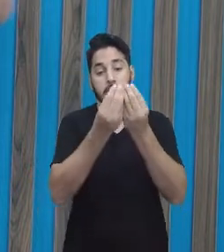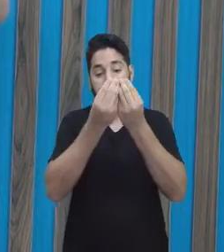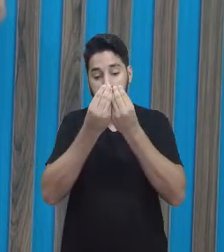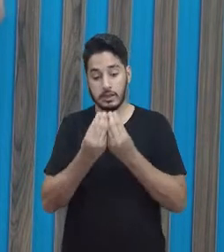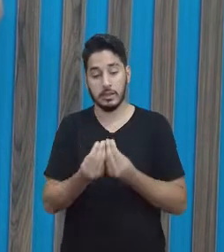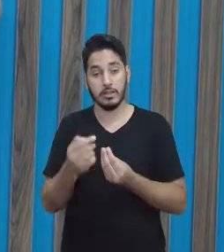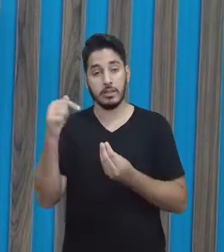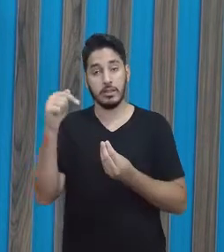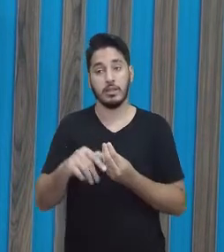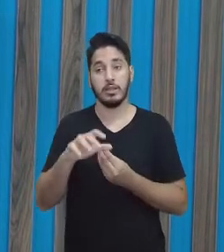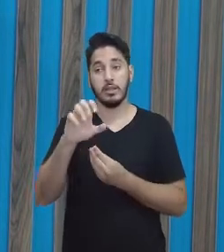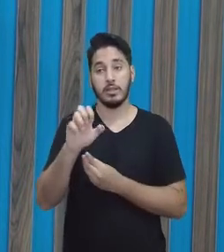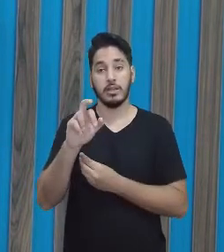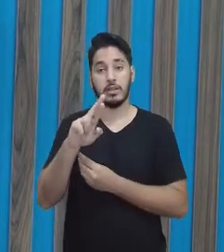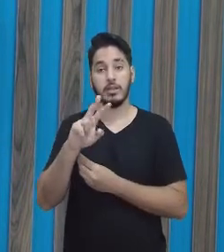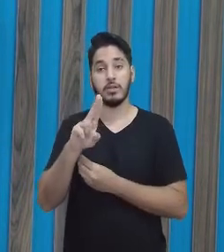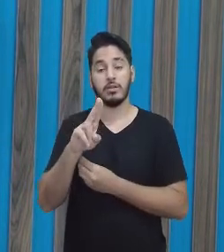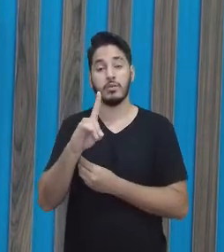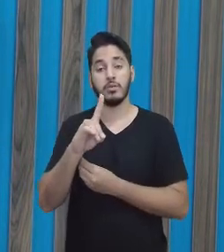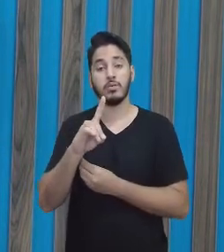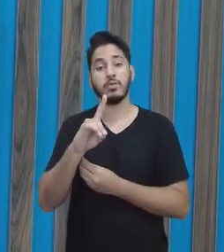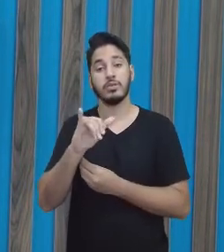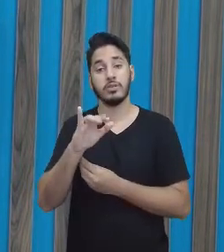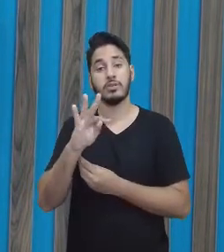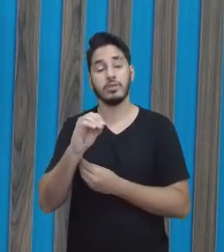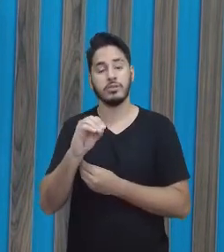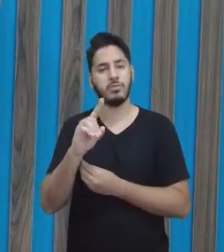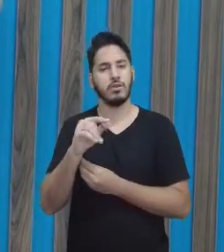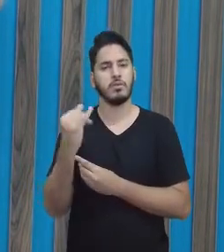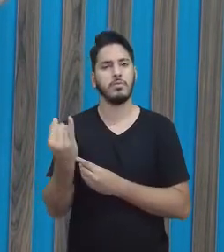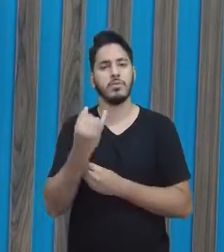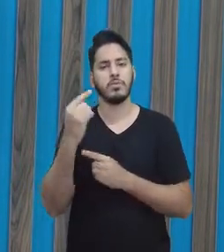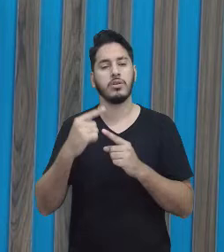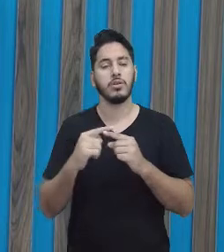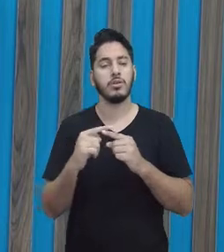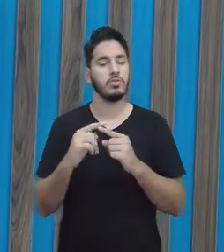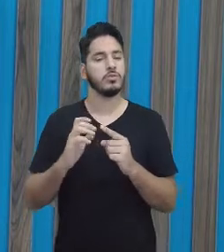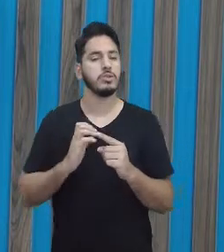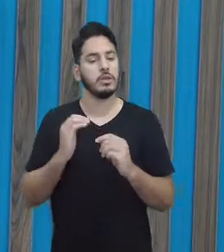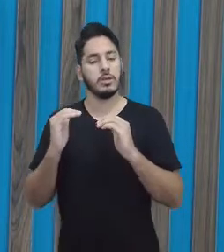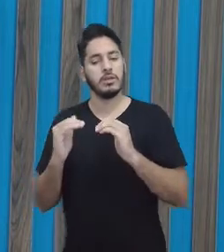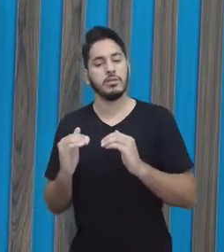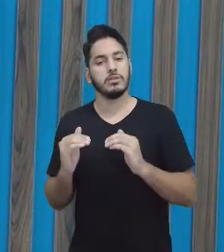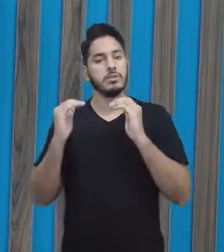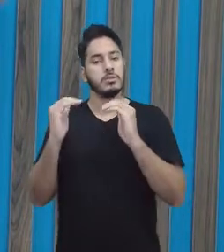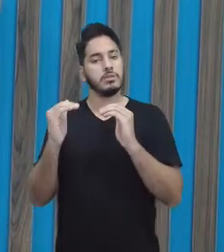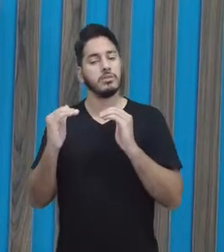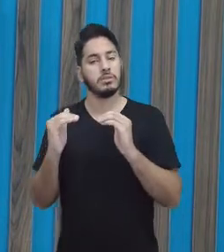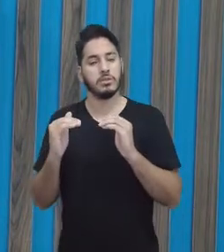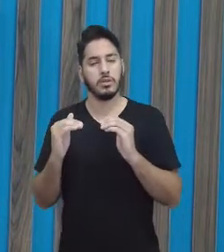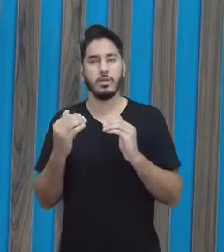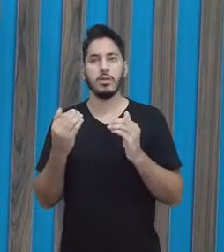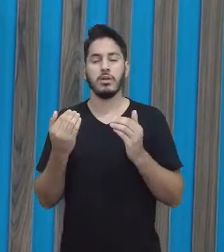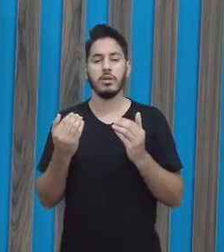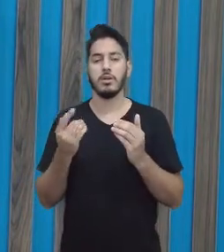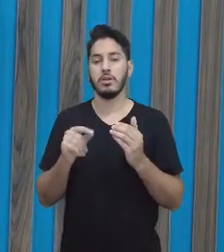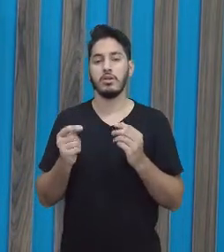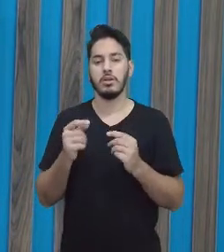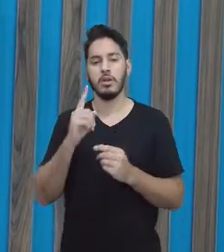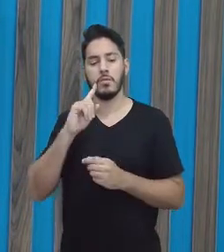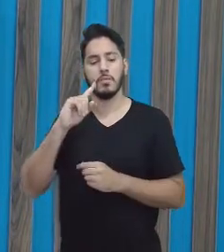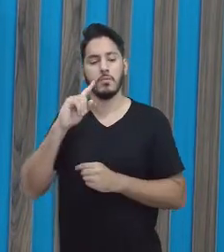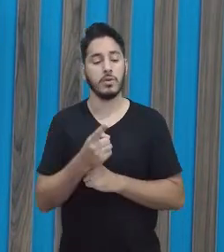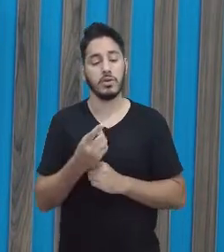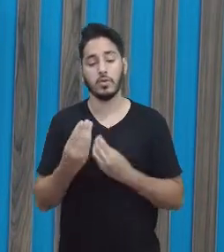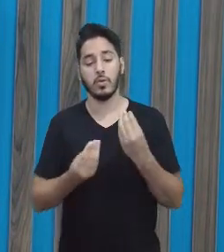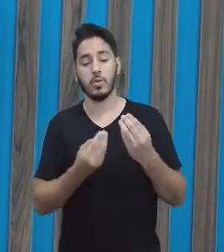né, erudito, né, Gini? Isso é muito importante, que a classe média ou a classe alta, né, que é quem determina